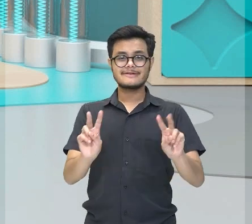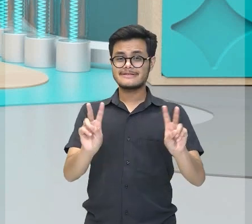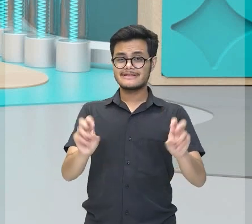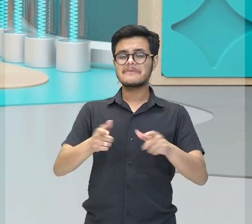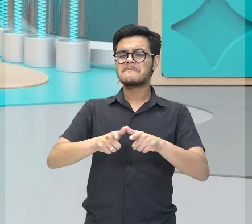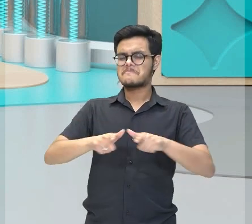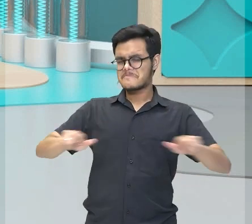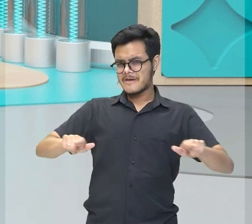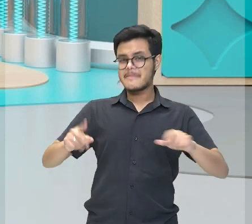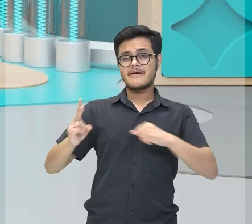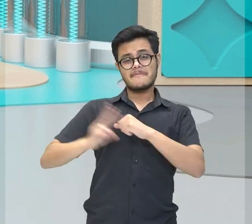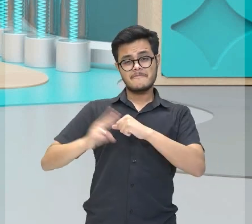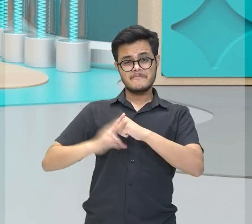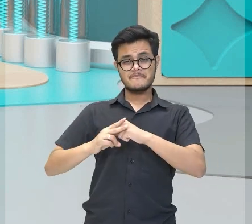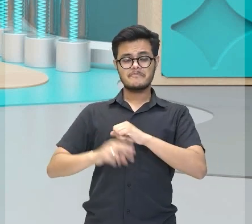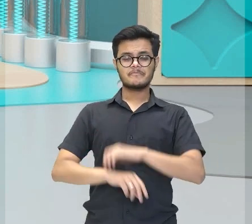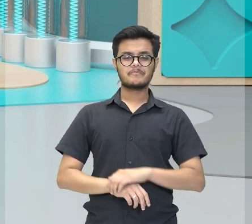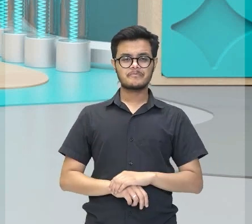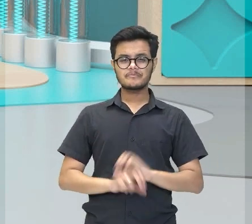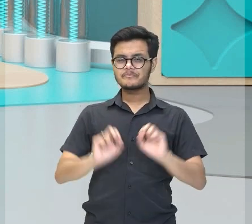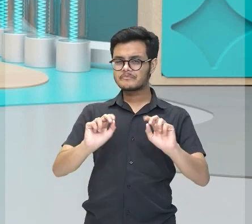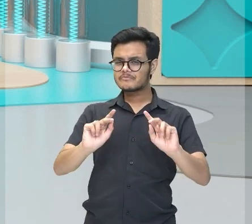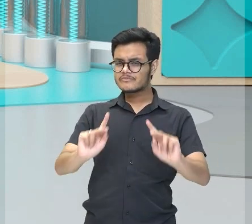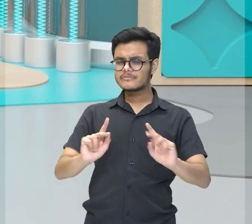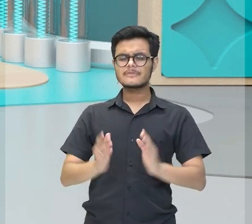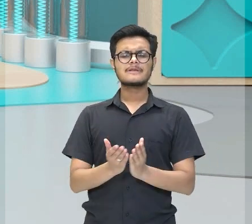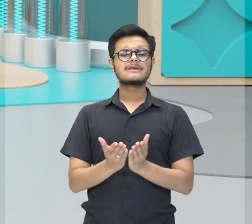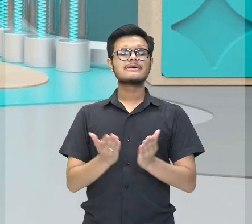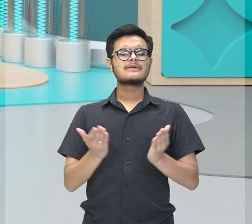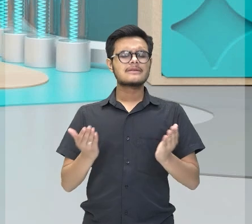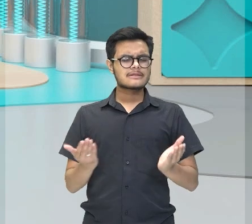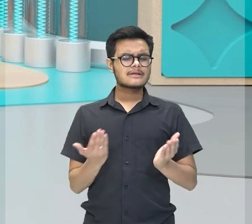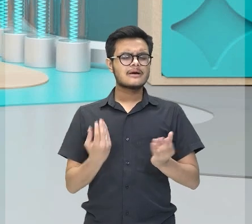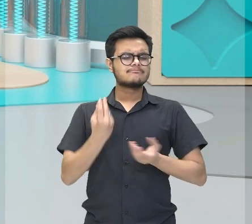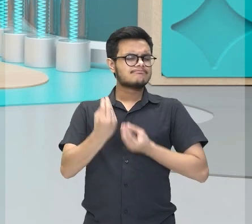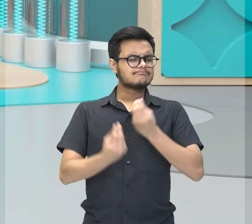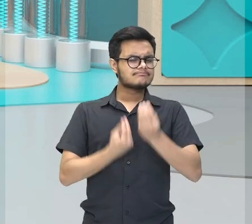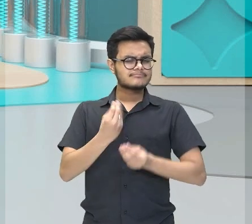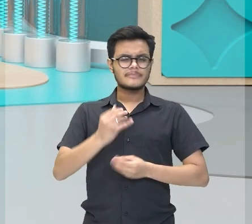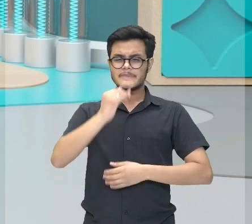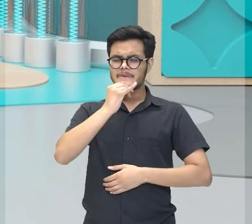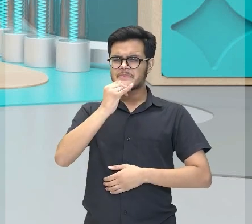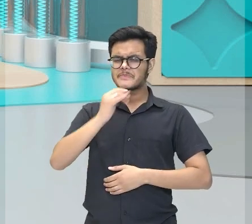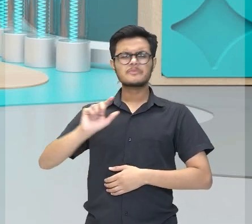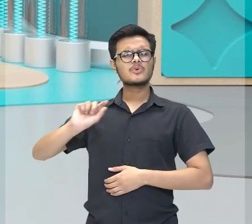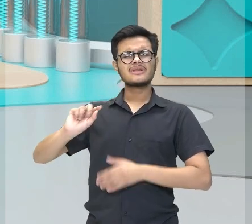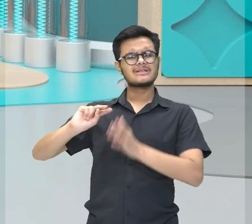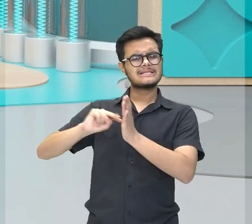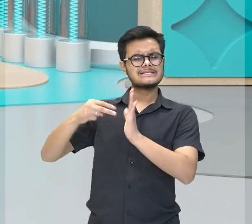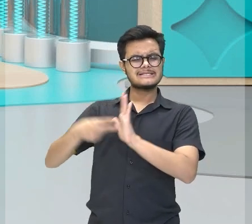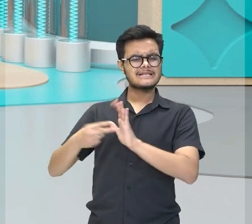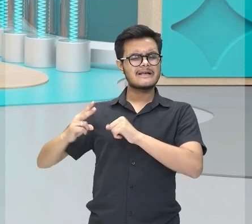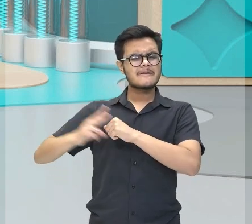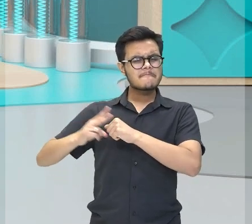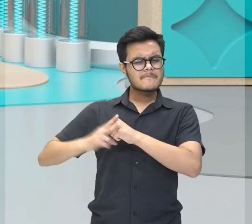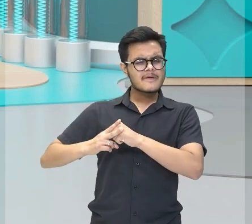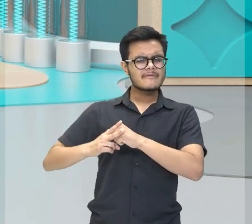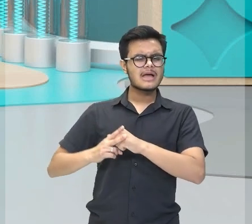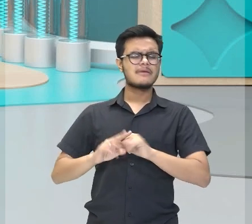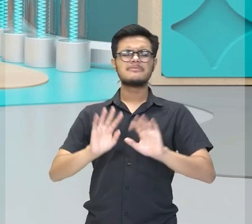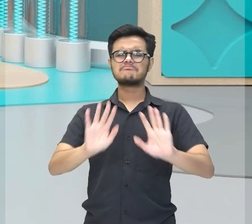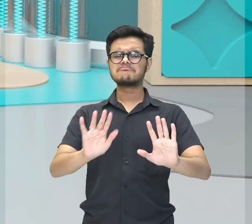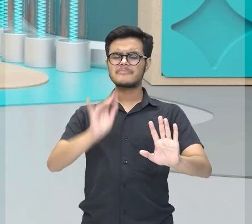aula, ok? Então, vamos começar o nosso processo de conceituar o que é um verbo, que foi a